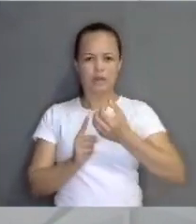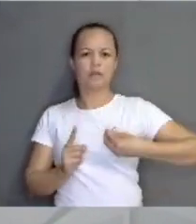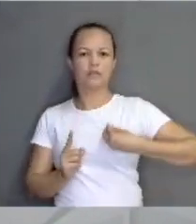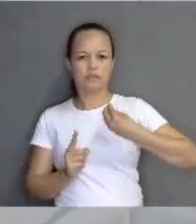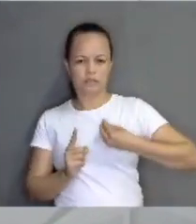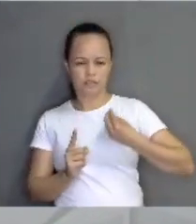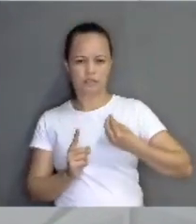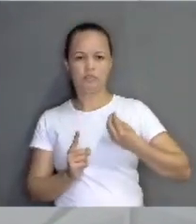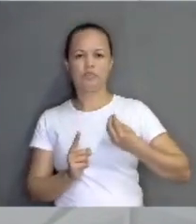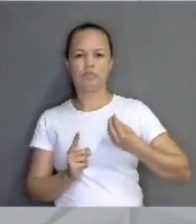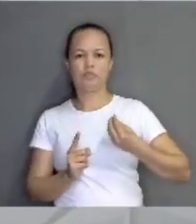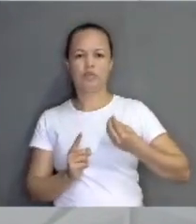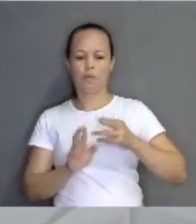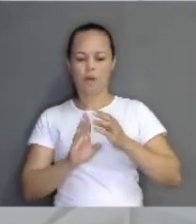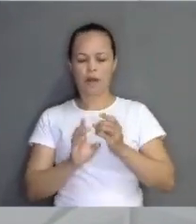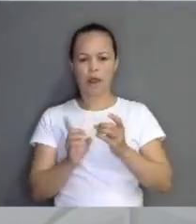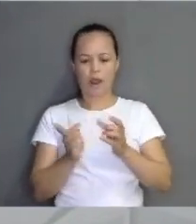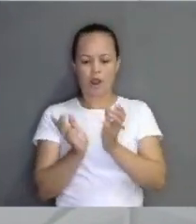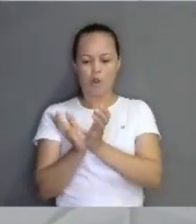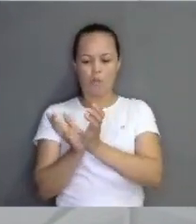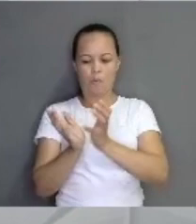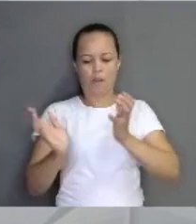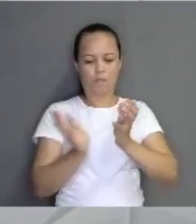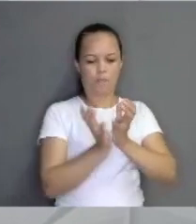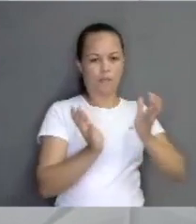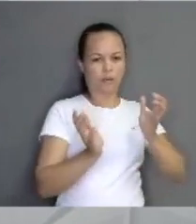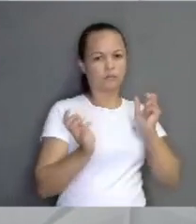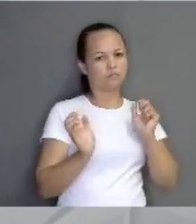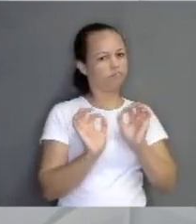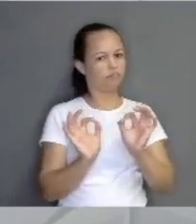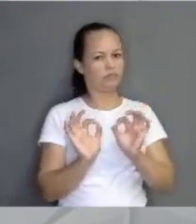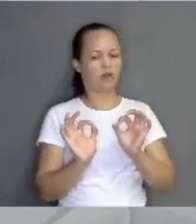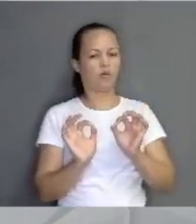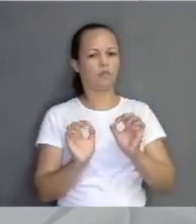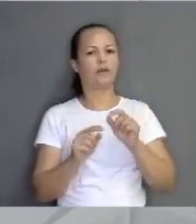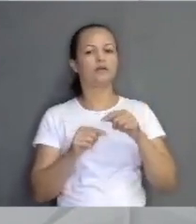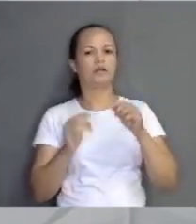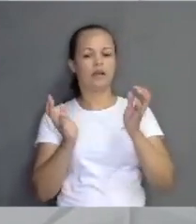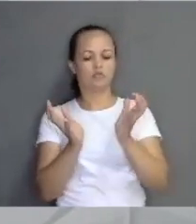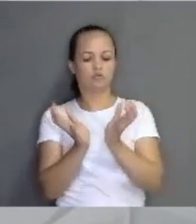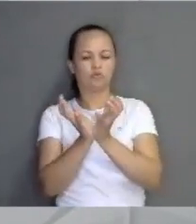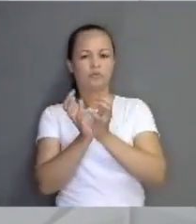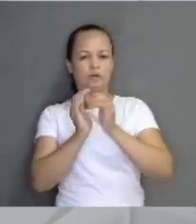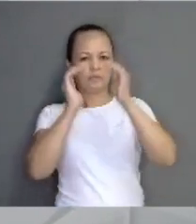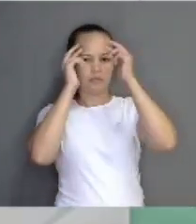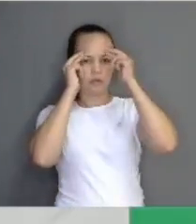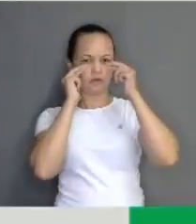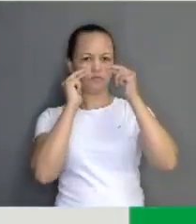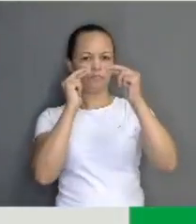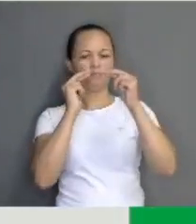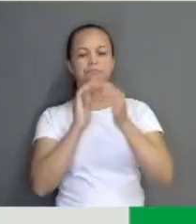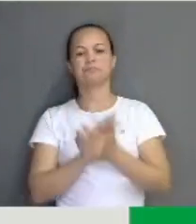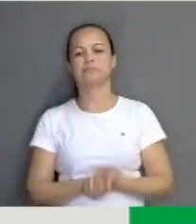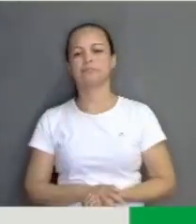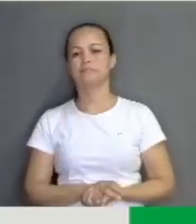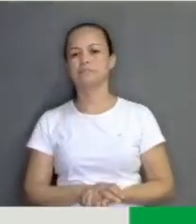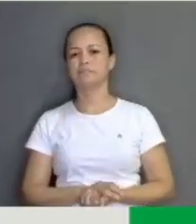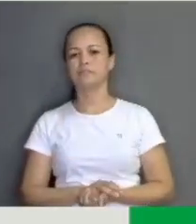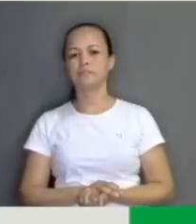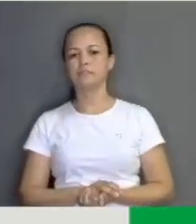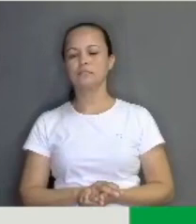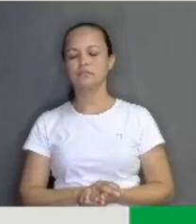se respeitarem. Tá certo? Vamos lá. Vamos discutir um